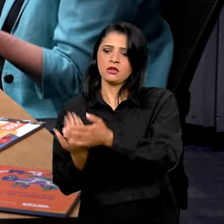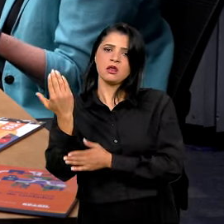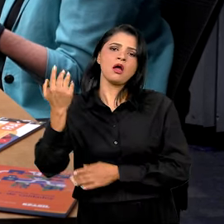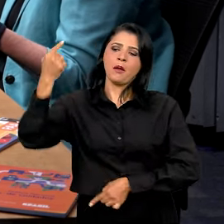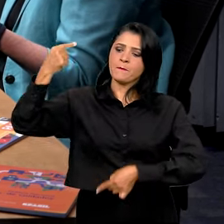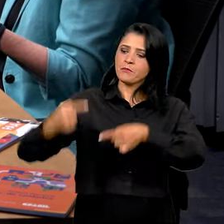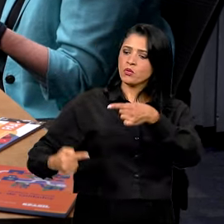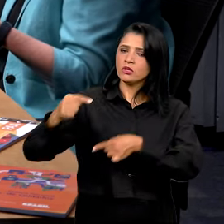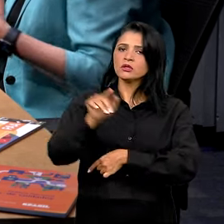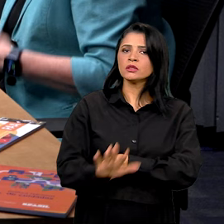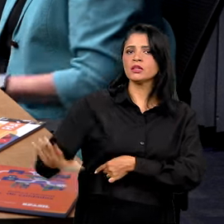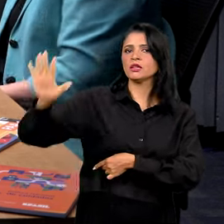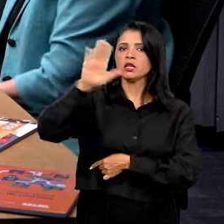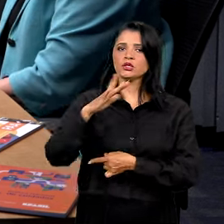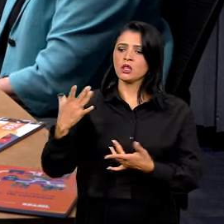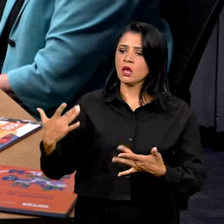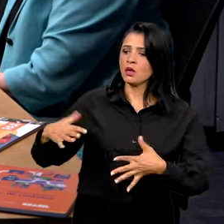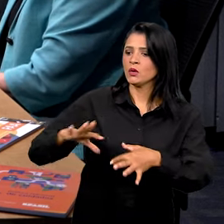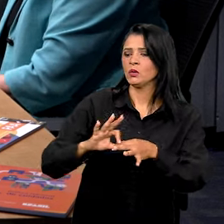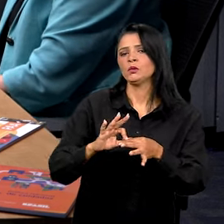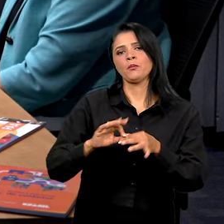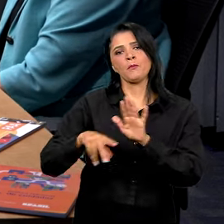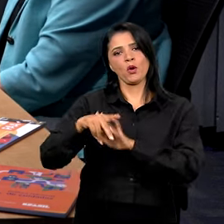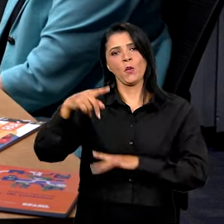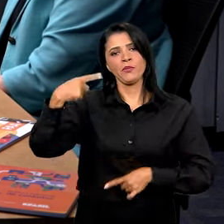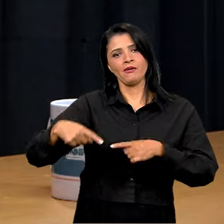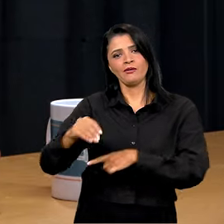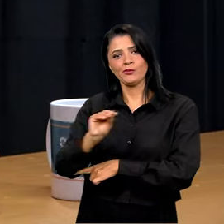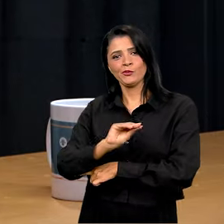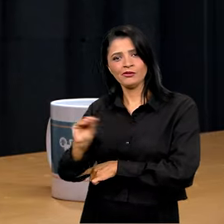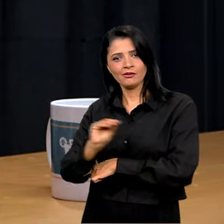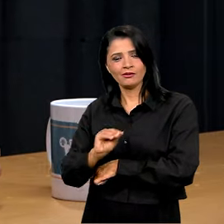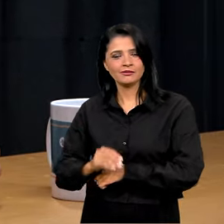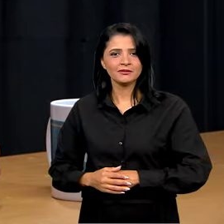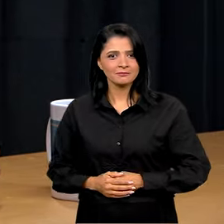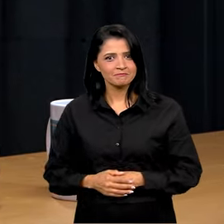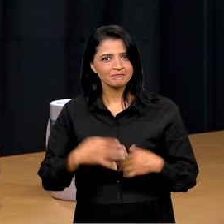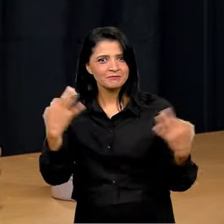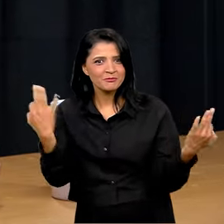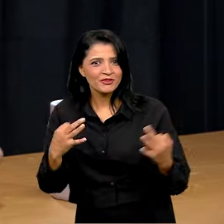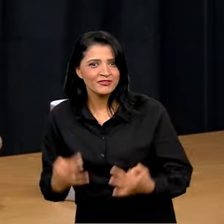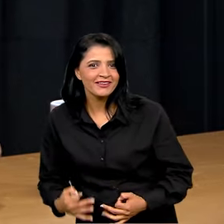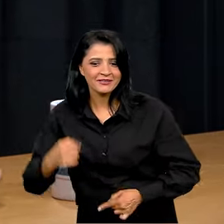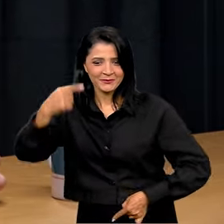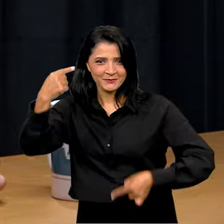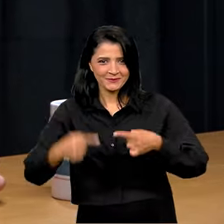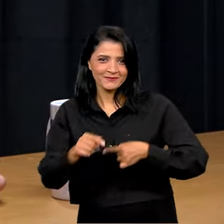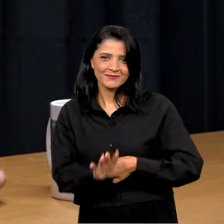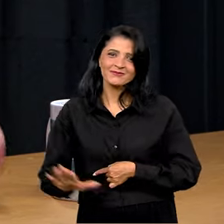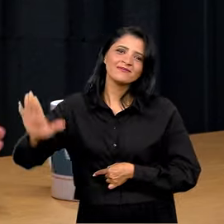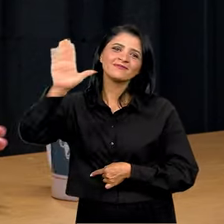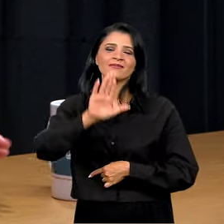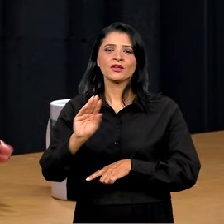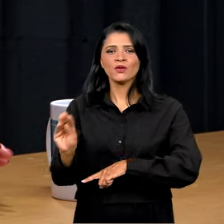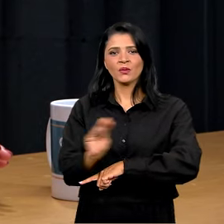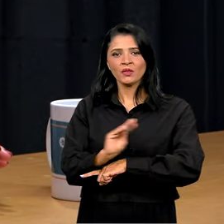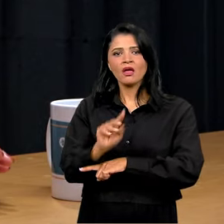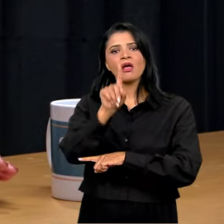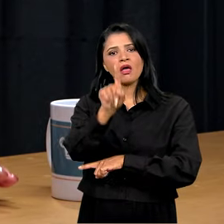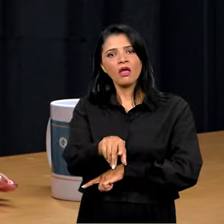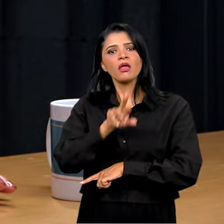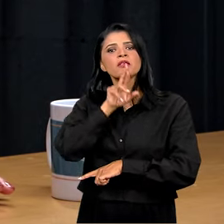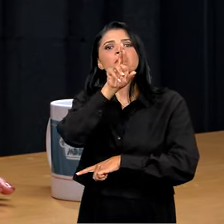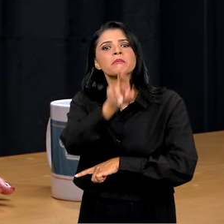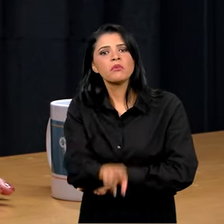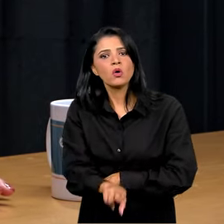de uma polícia Pol nacial integrada de cuidados perfeito a política nacional de cuidados é resultado do